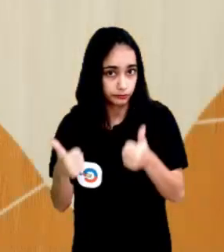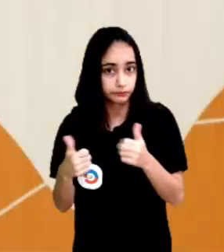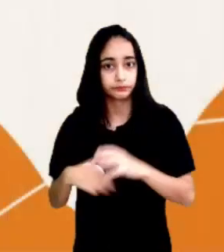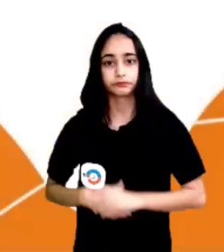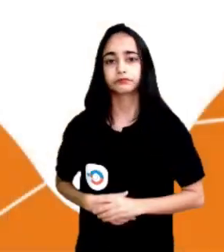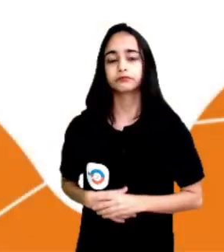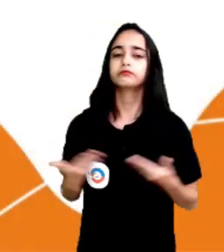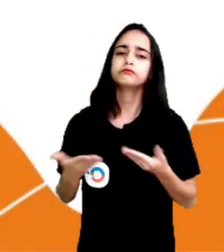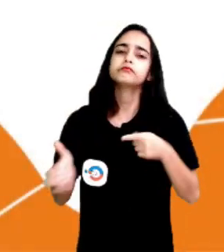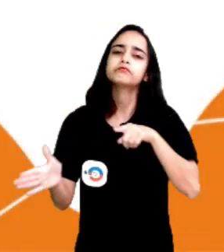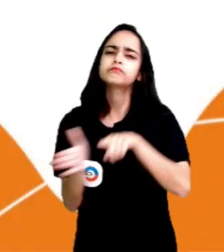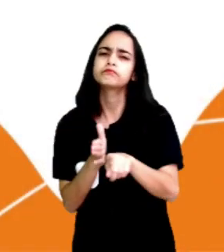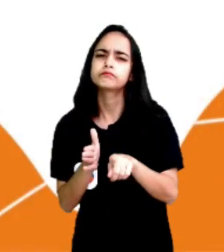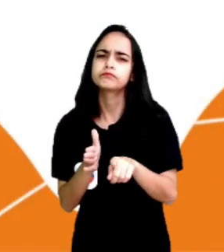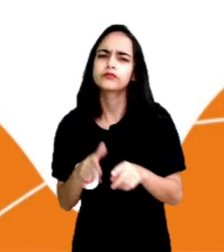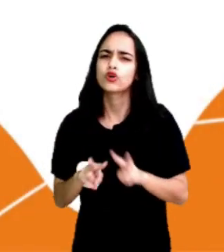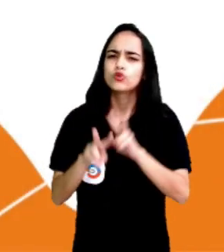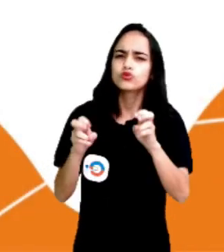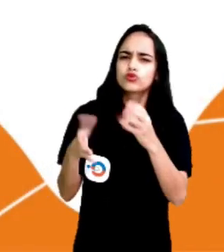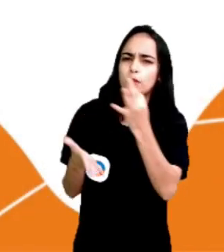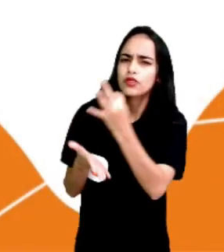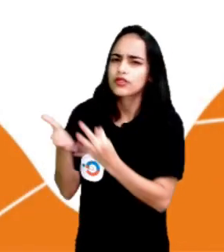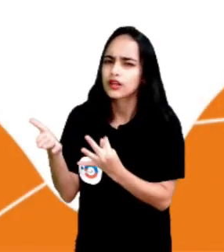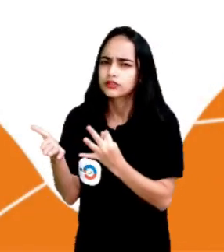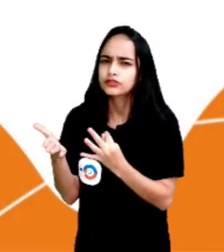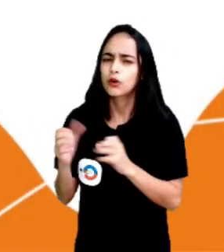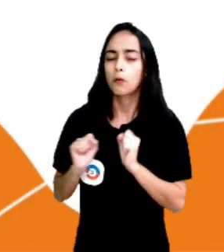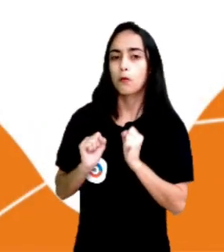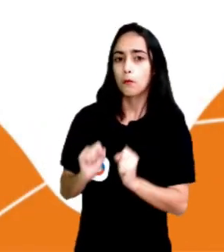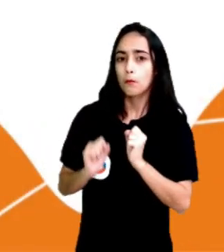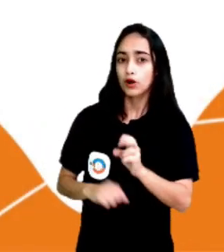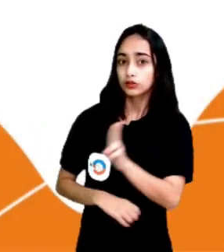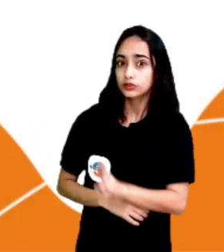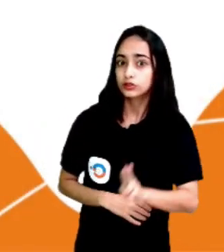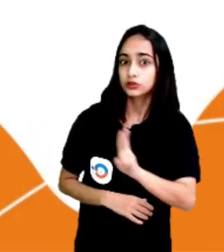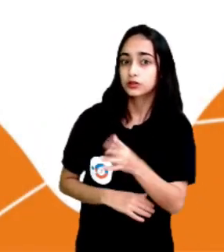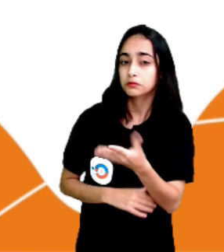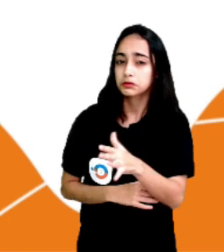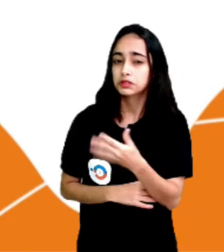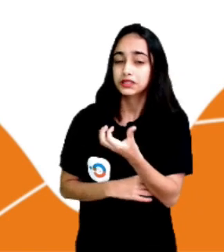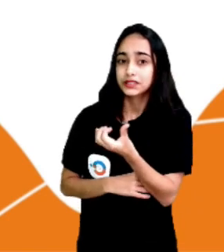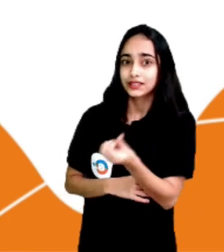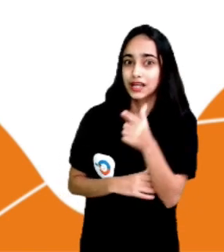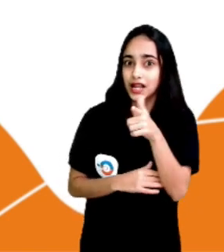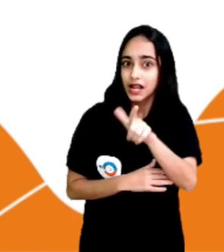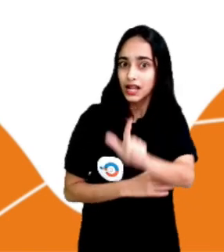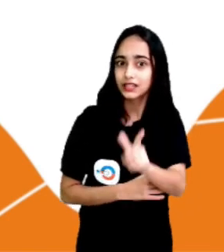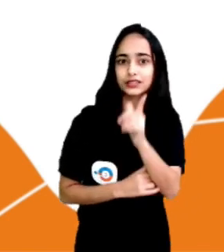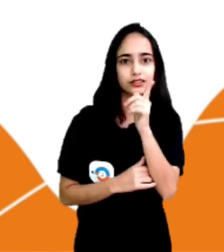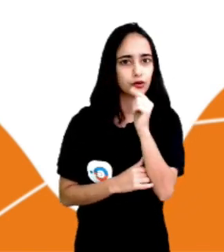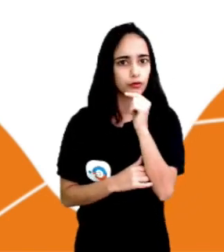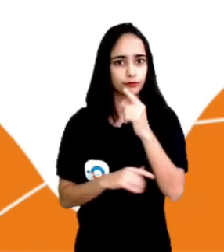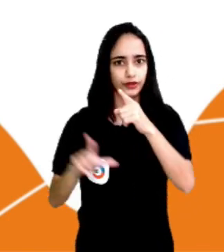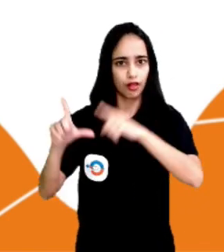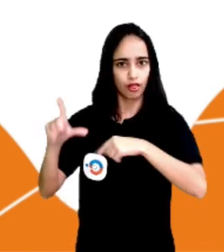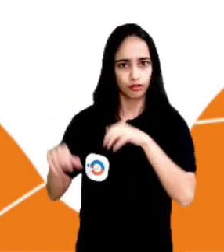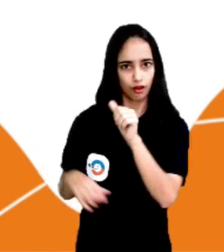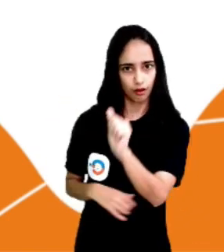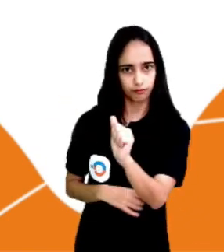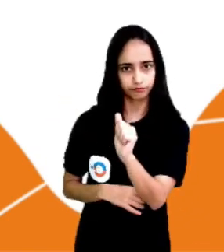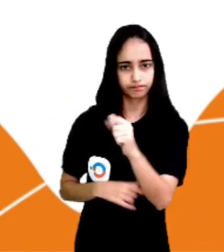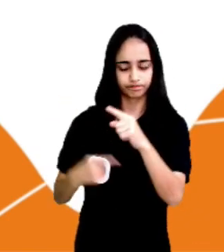diz o seguinte de acordo com o texto pode-se economizar 6 l de água letra A